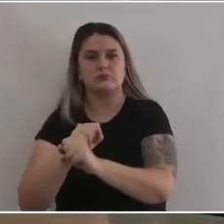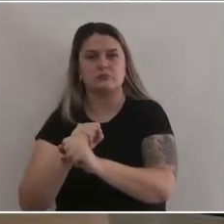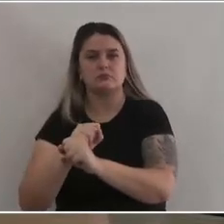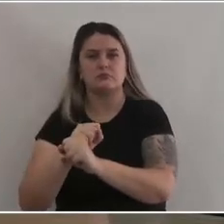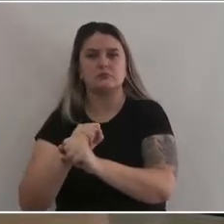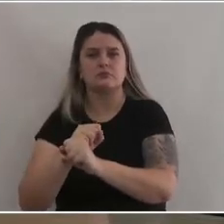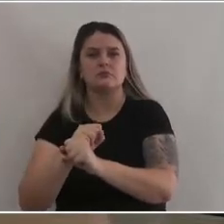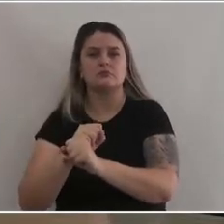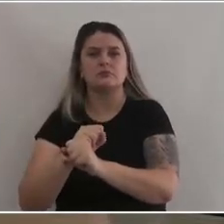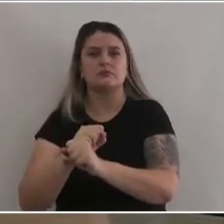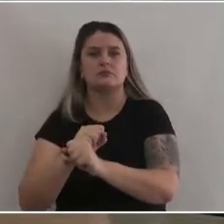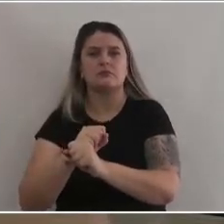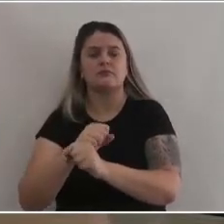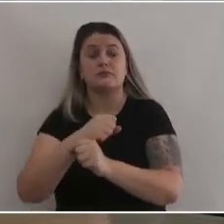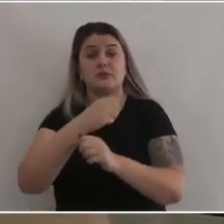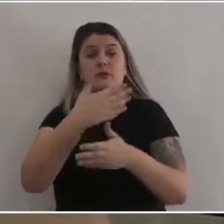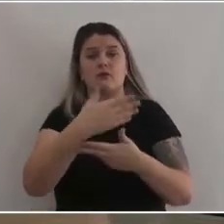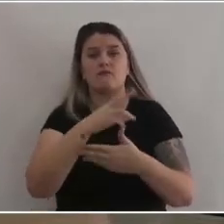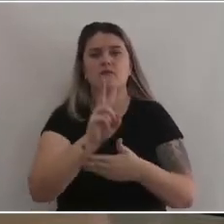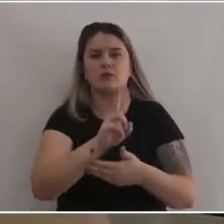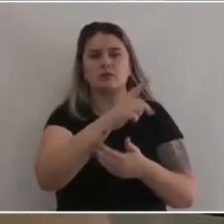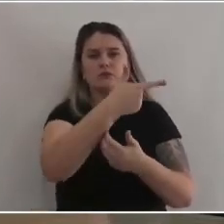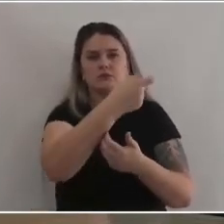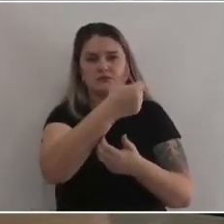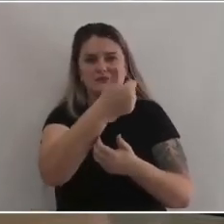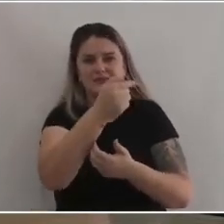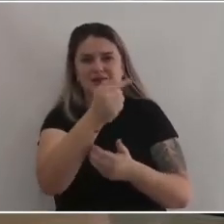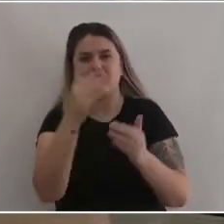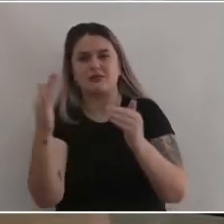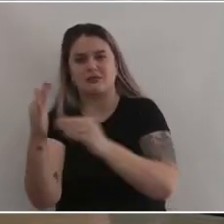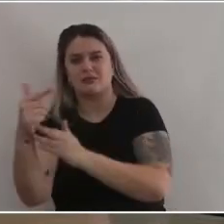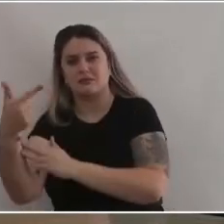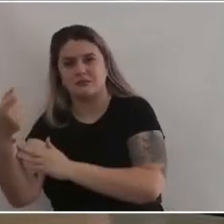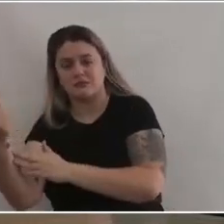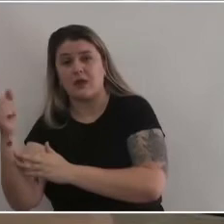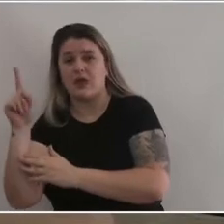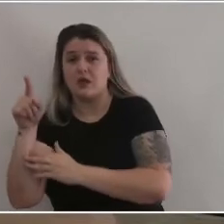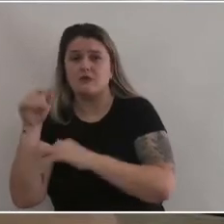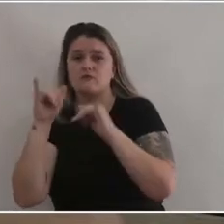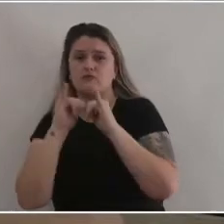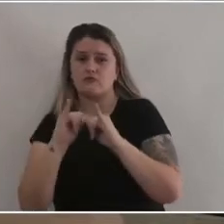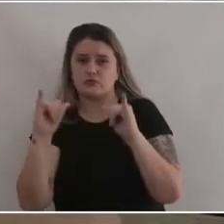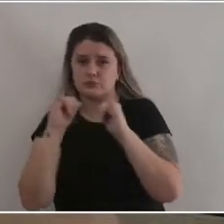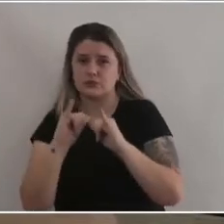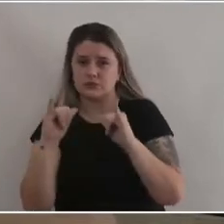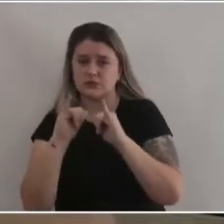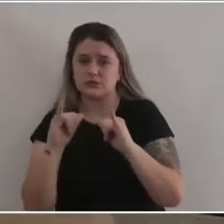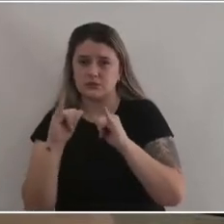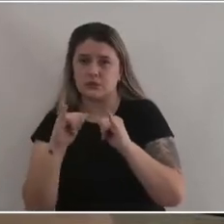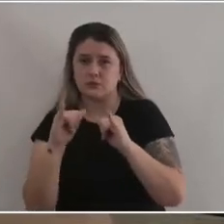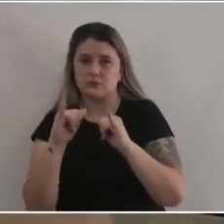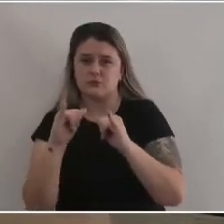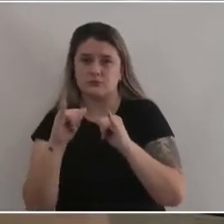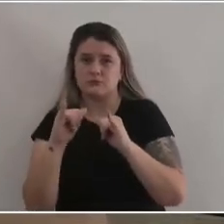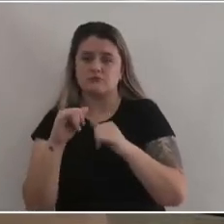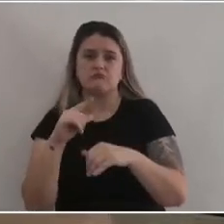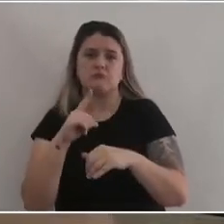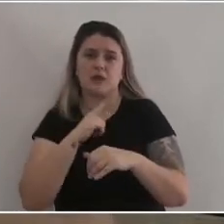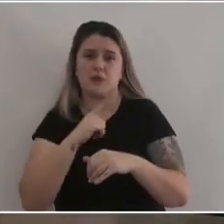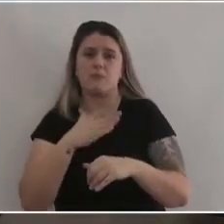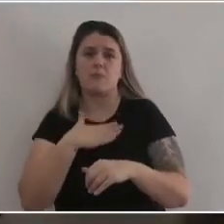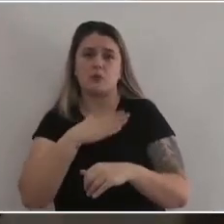de 2017 a 2020. Essas seriam algumas informações. Fica o